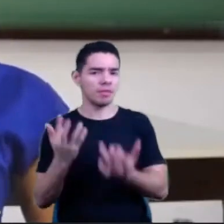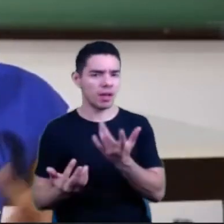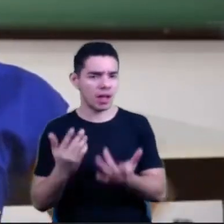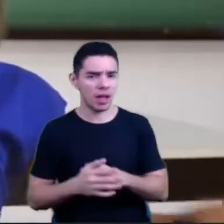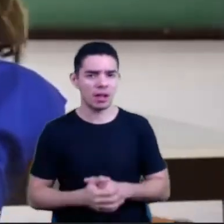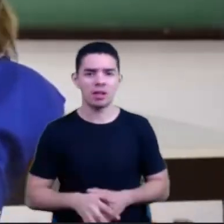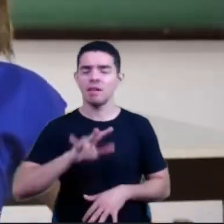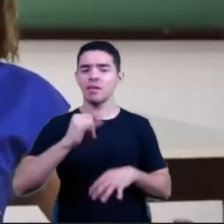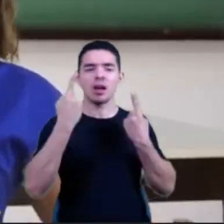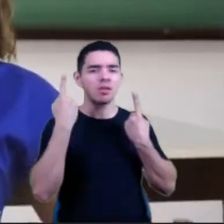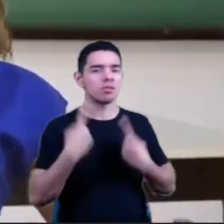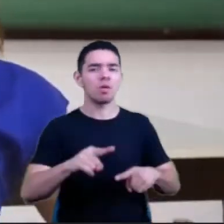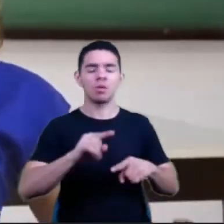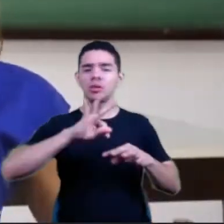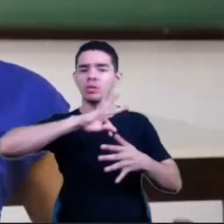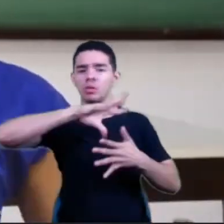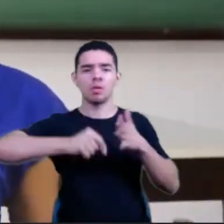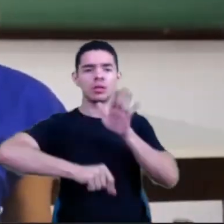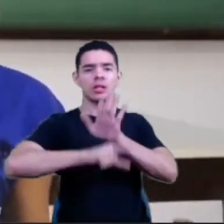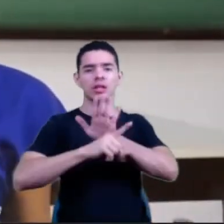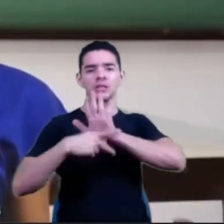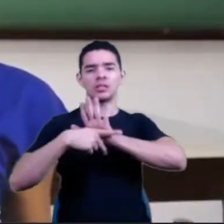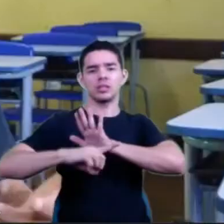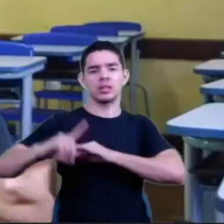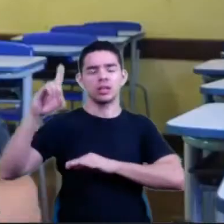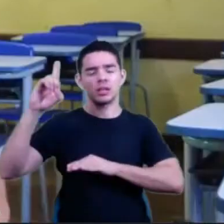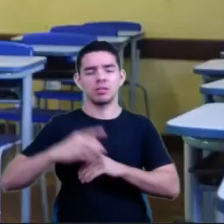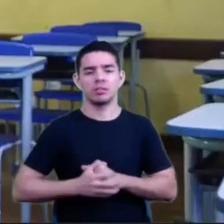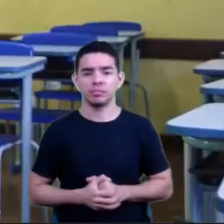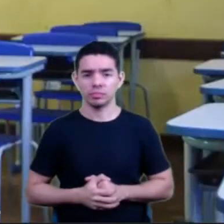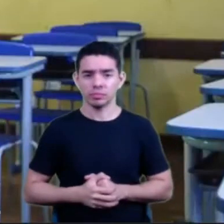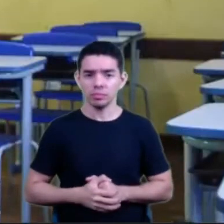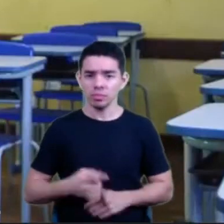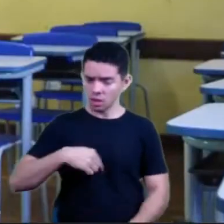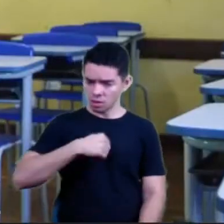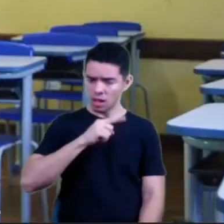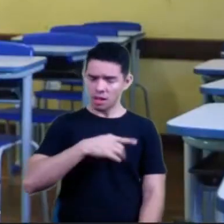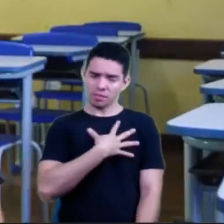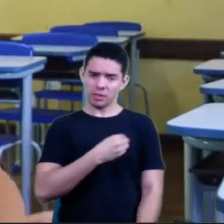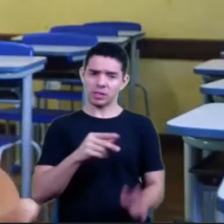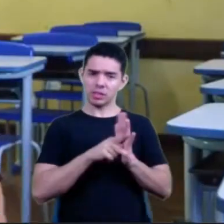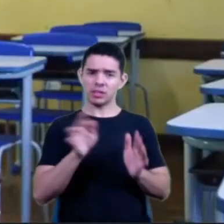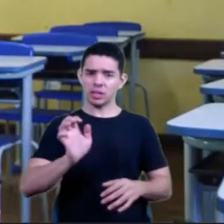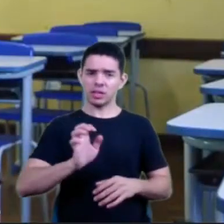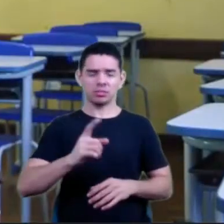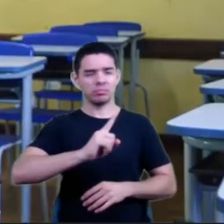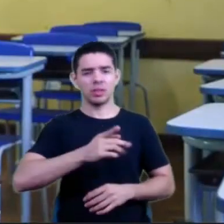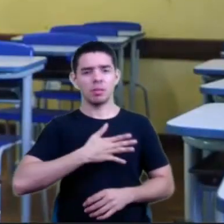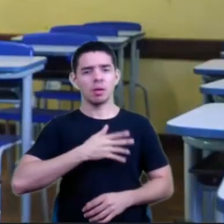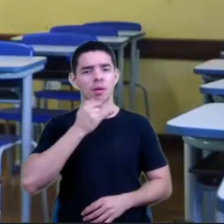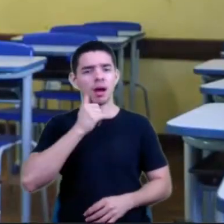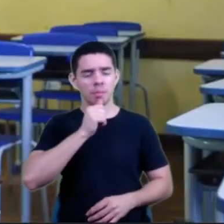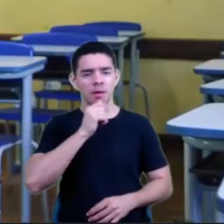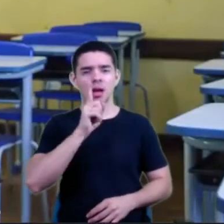que vai contra todas as leis de Deus, que é uma abominação. Nós somos filhos de gays? Meus pais são